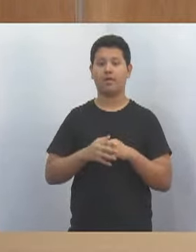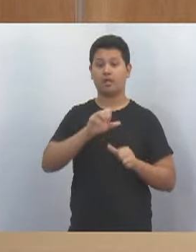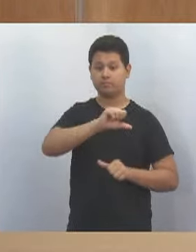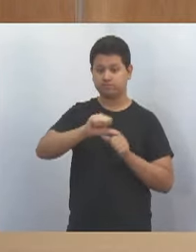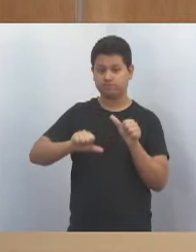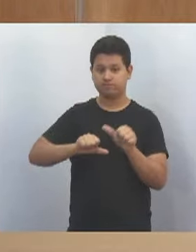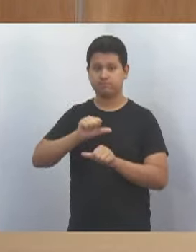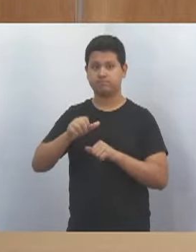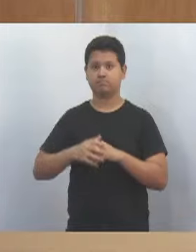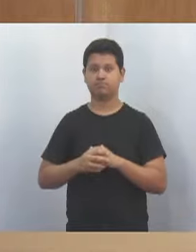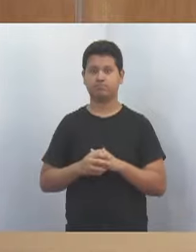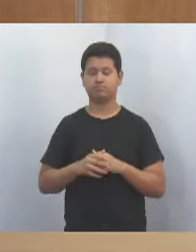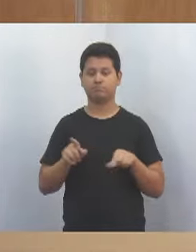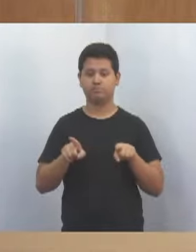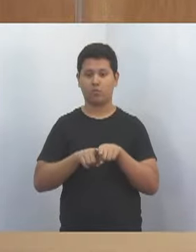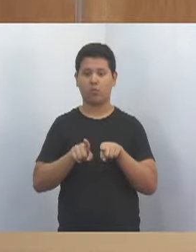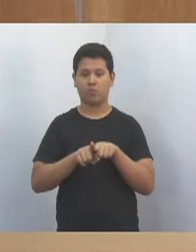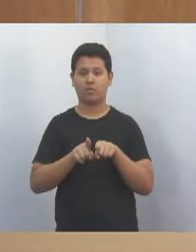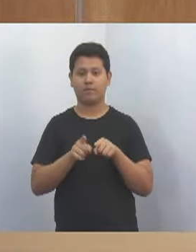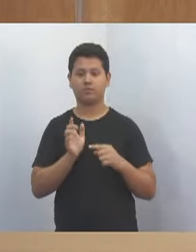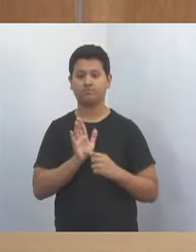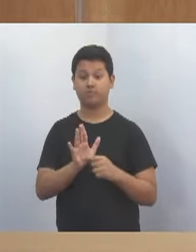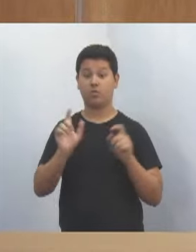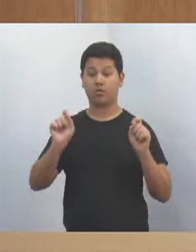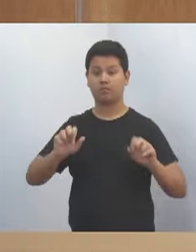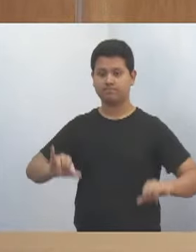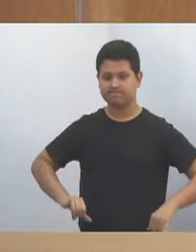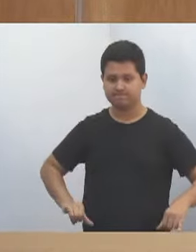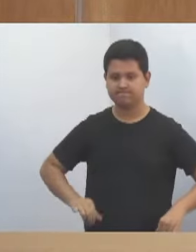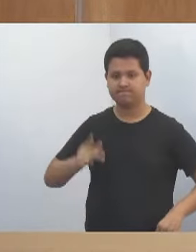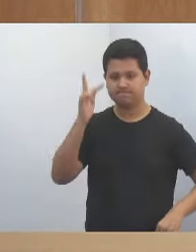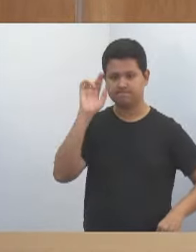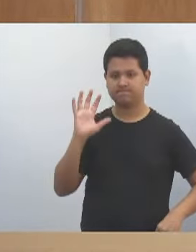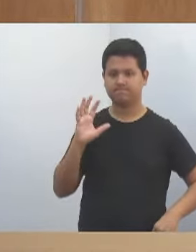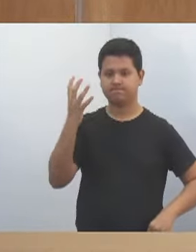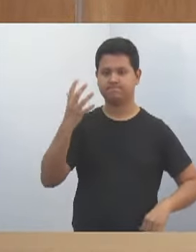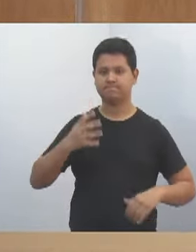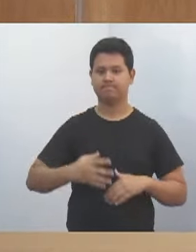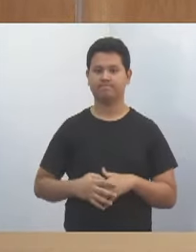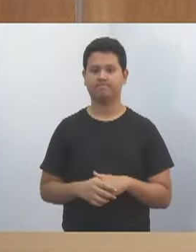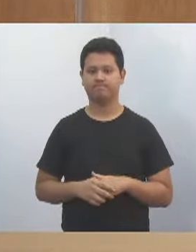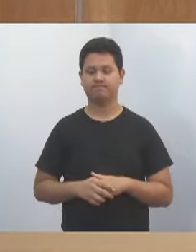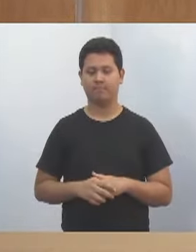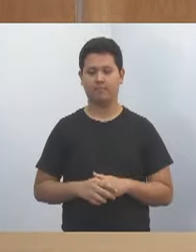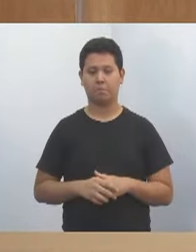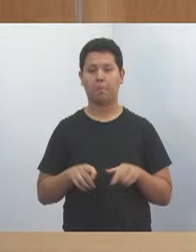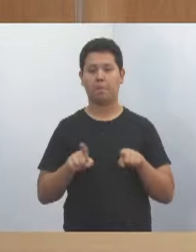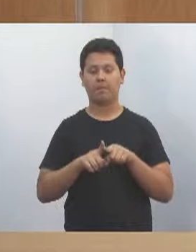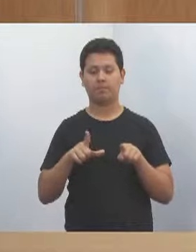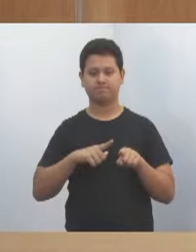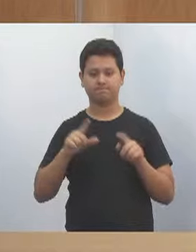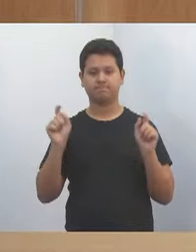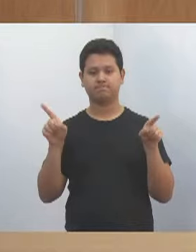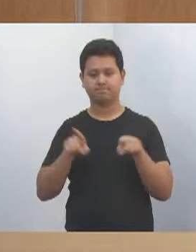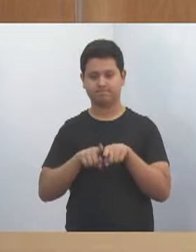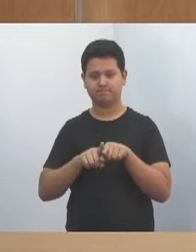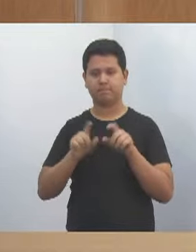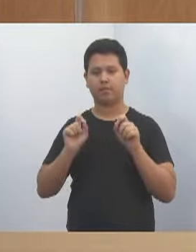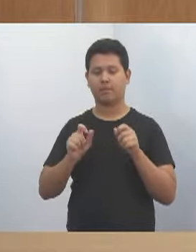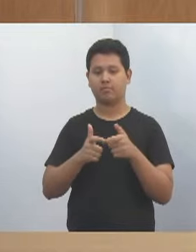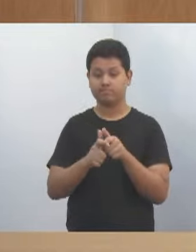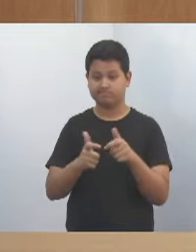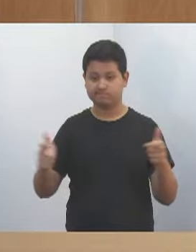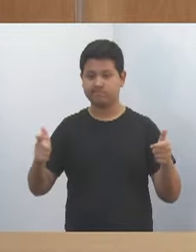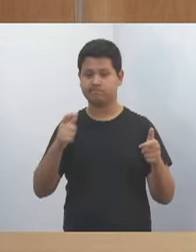climáticas constantes que estamos sofrendo ultimamente, faz com que tenha